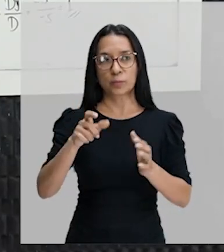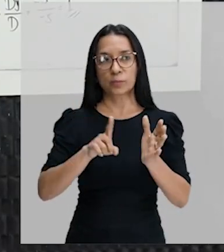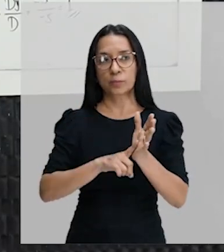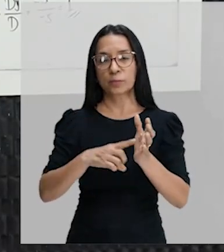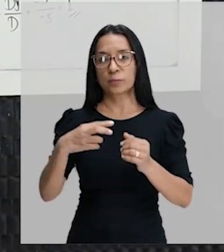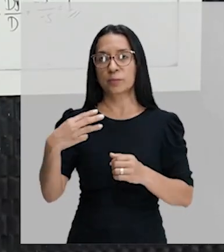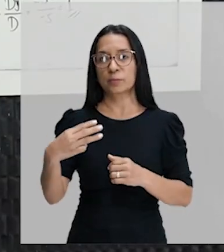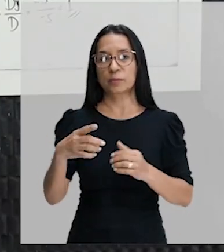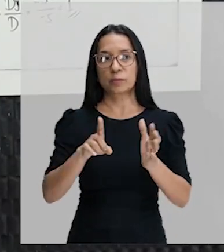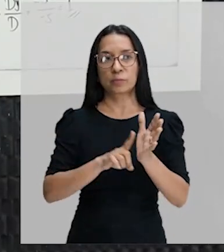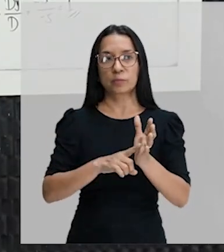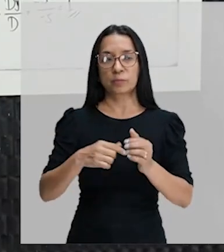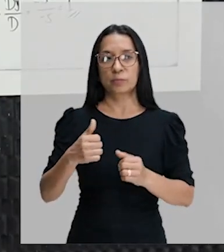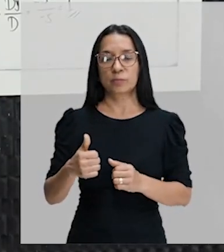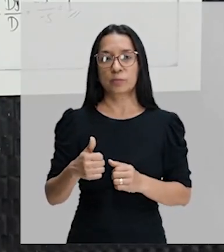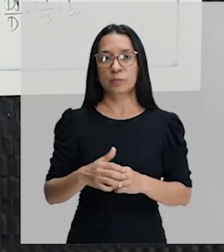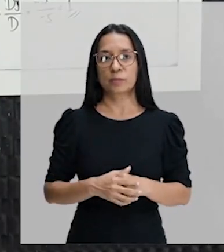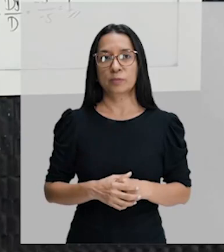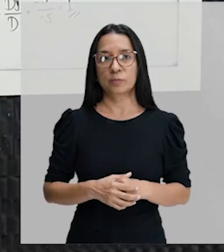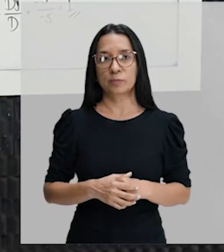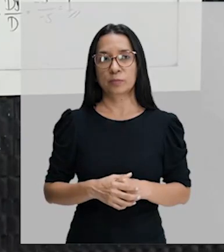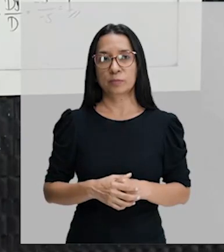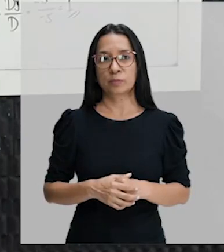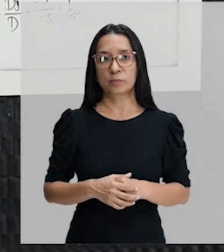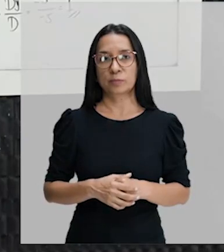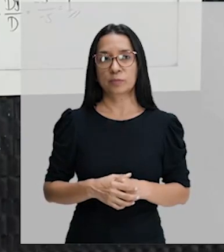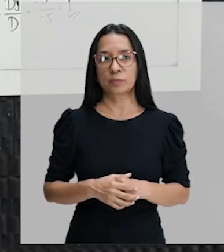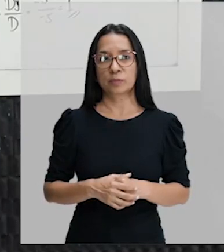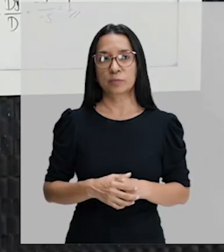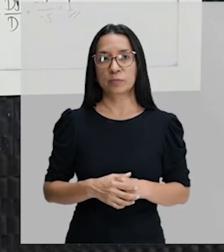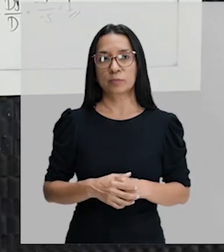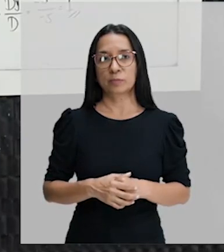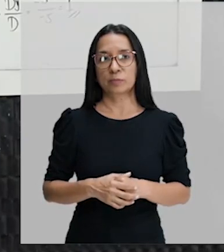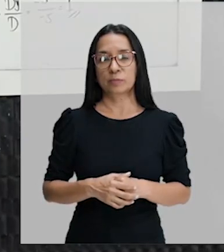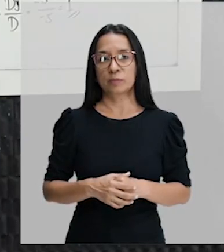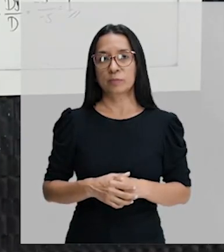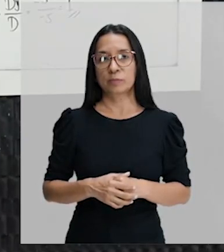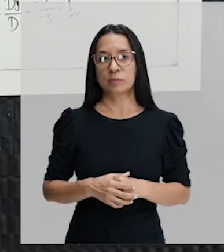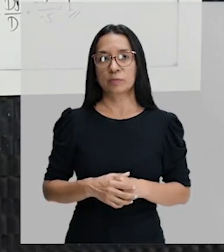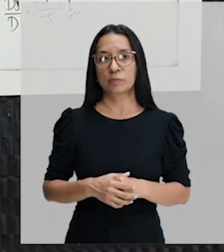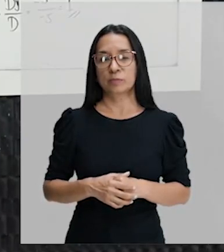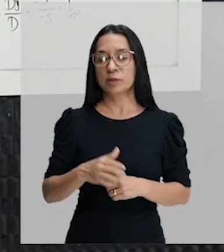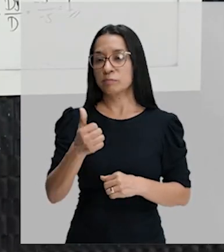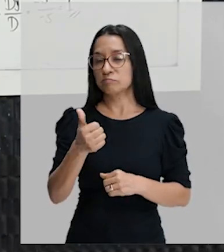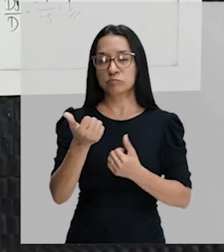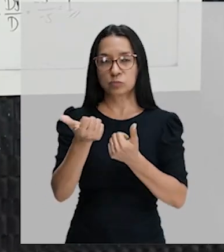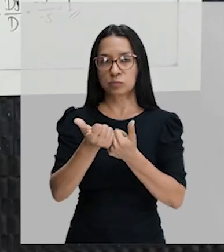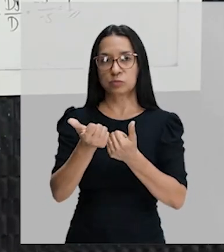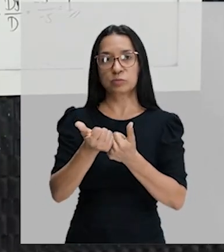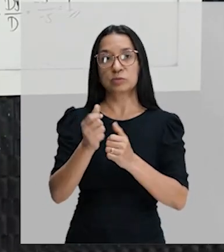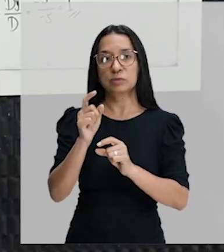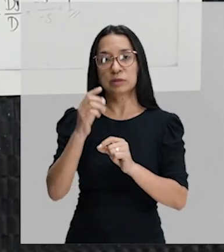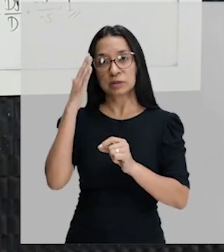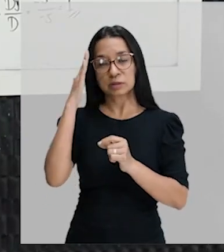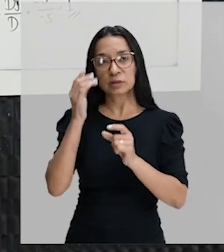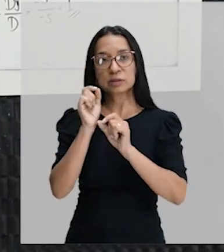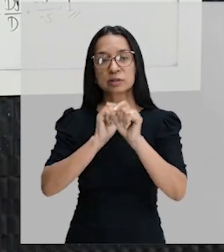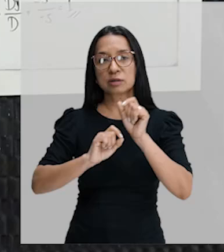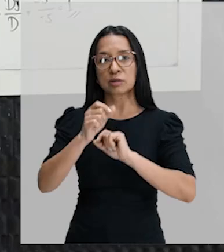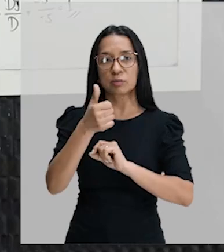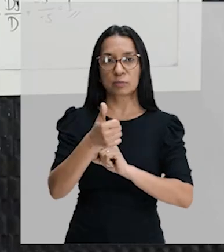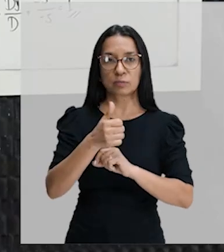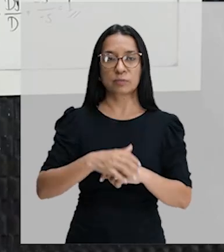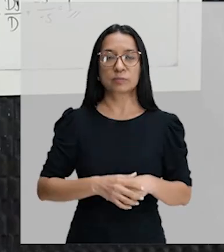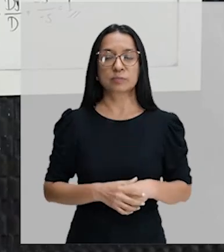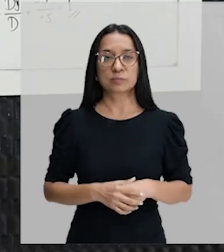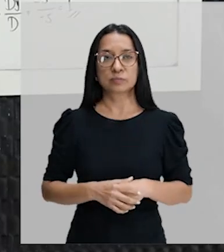menos 3 e menos 1. Aqui, turma, quando não tem subtende que é 1, né? Então fica 1, 2 e 4, menos